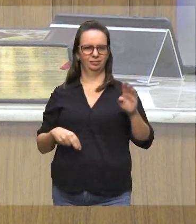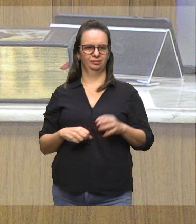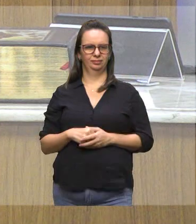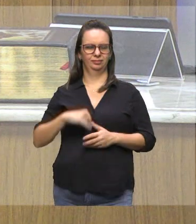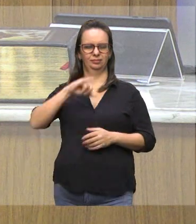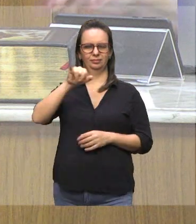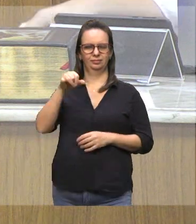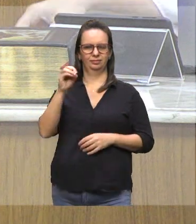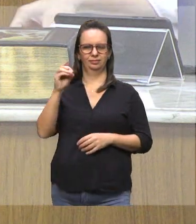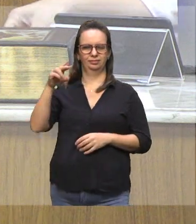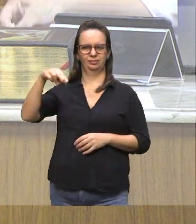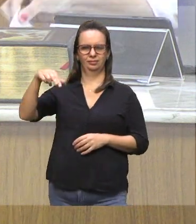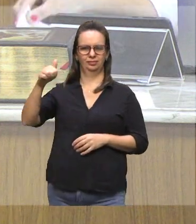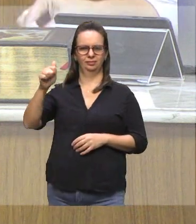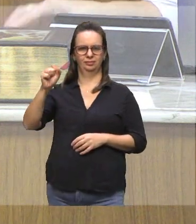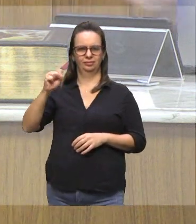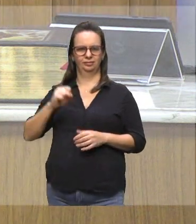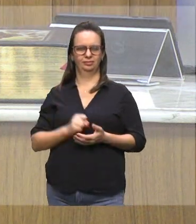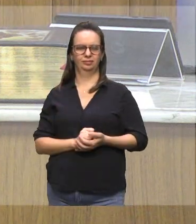Jonas Campos de Lima.